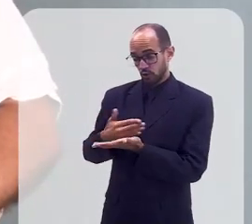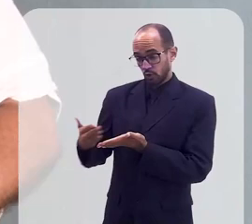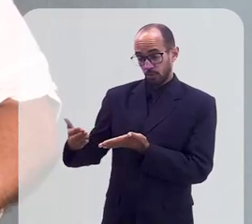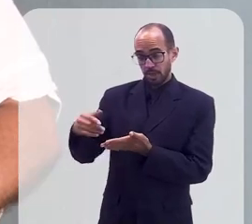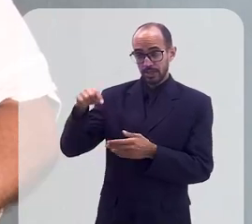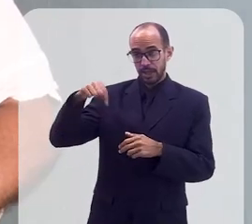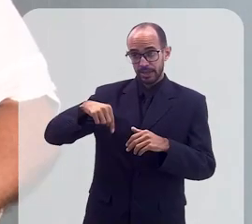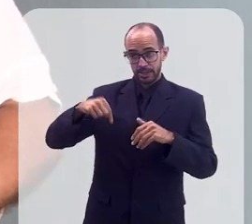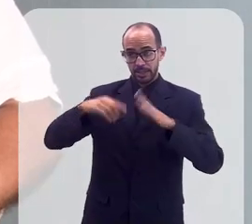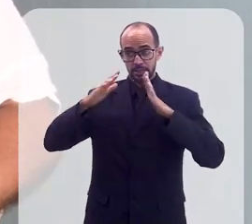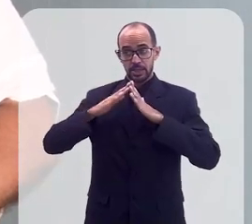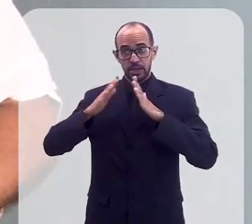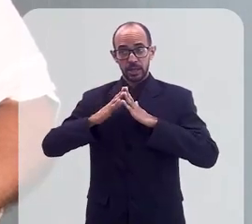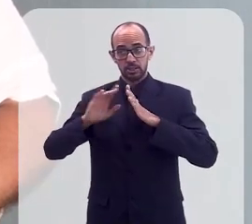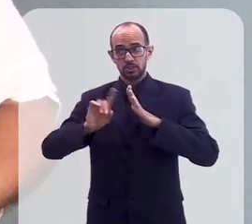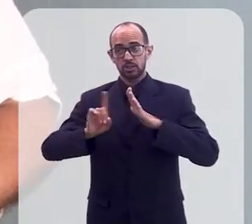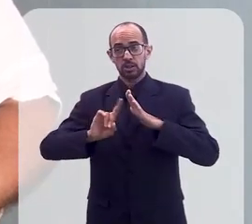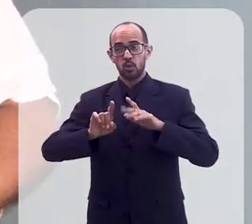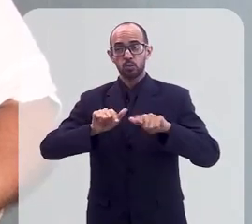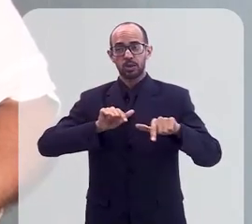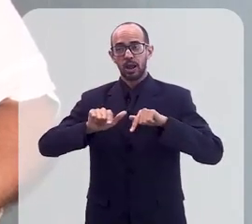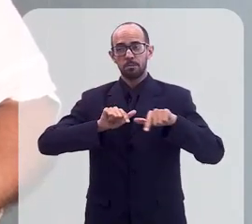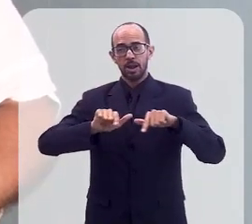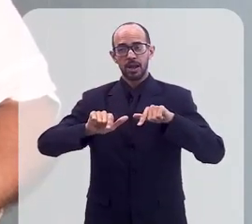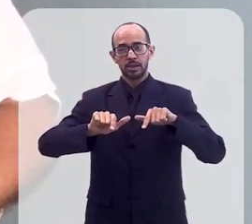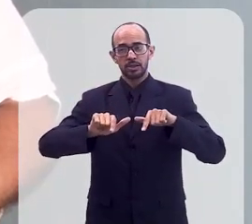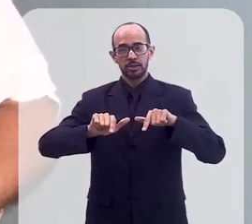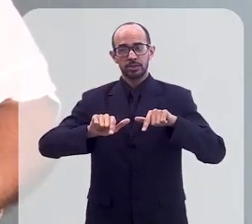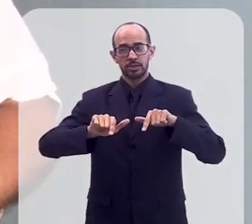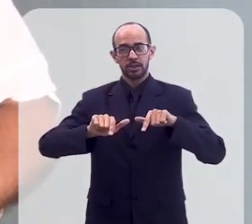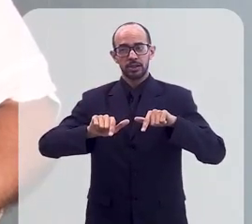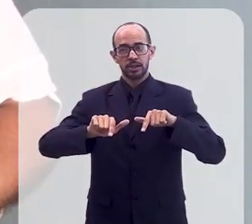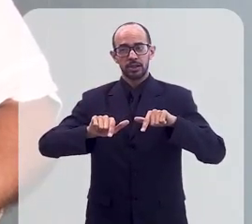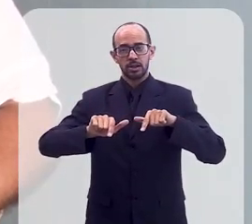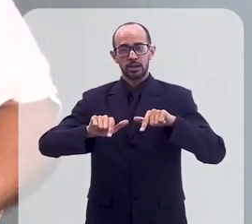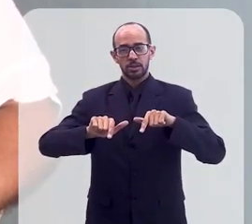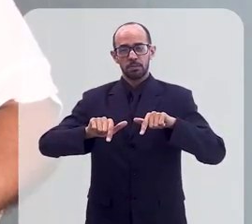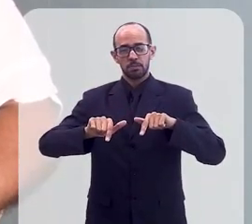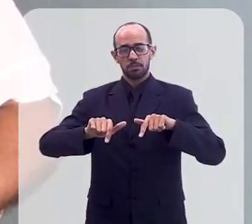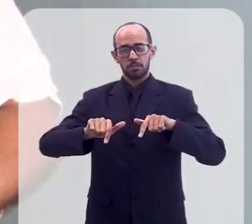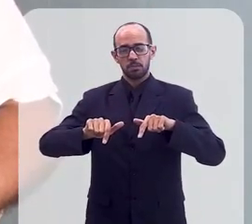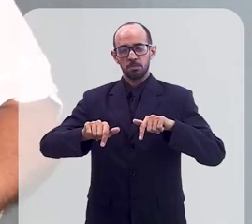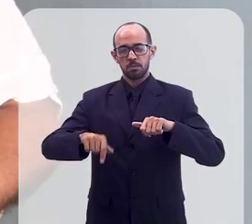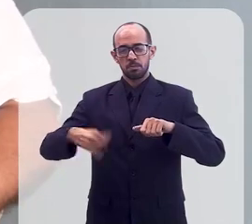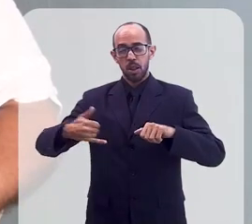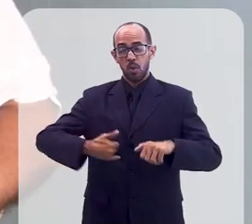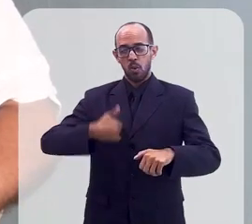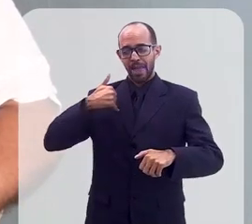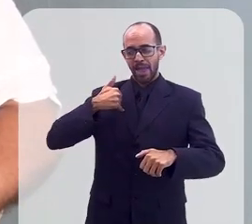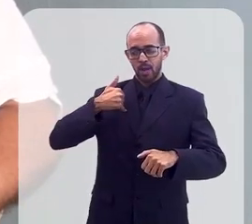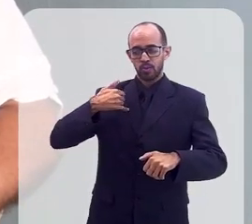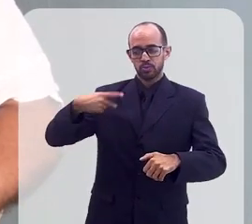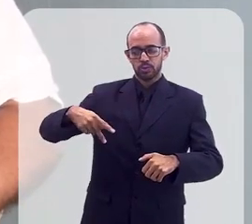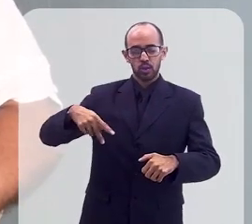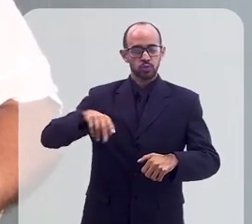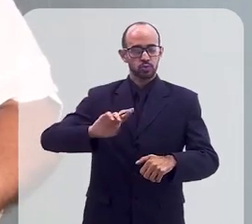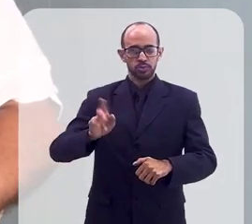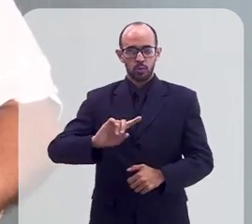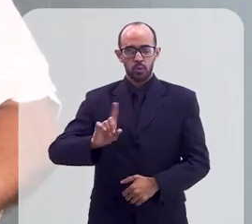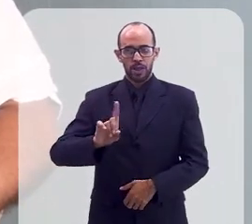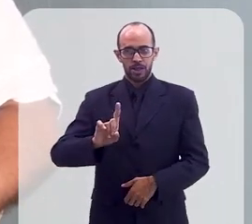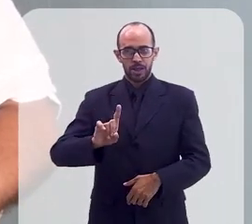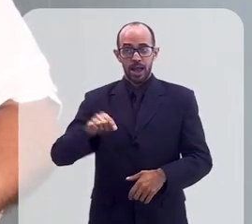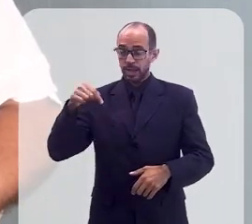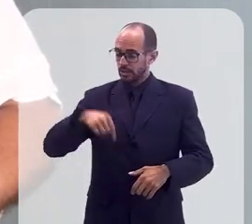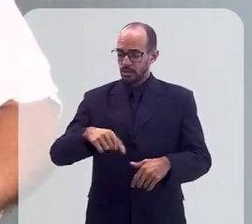logo, olha, nessa casa aqui a gente não trabalha para o capricho de vocês. Mas o que é capricho? Aqui não